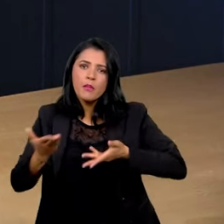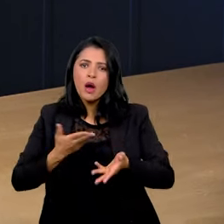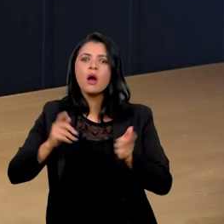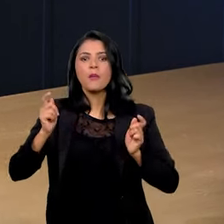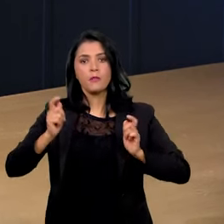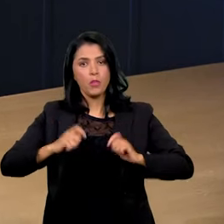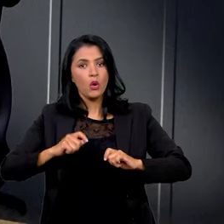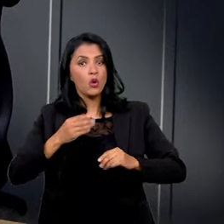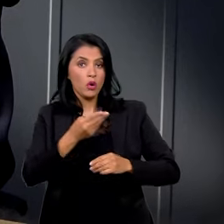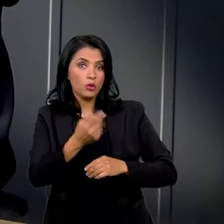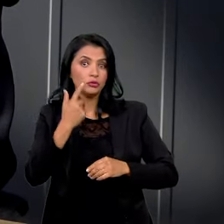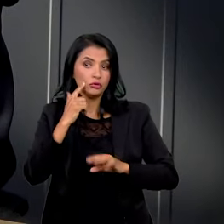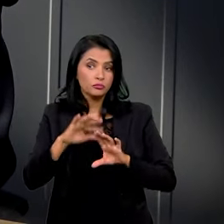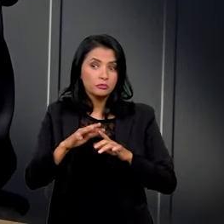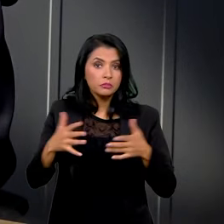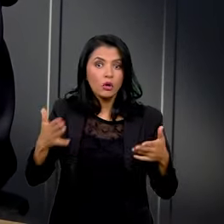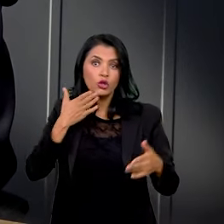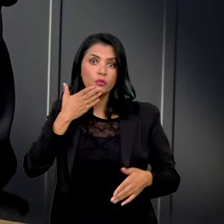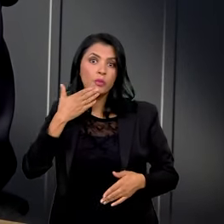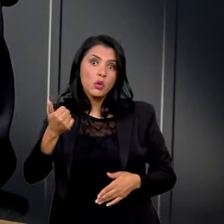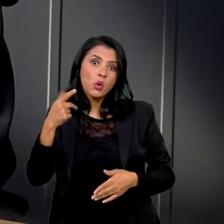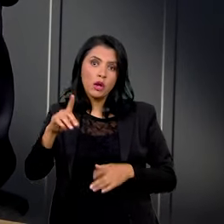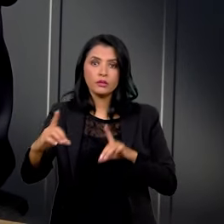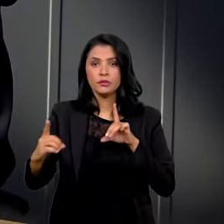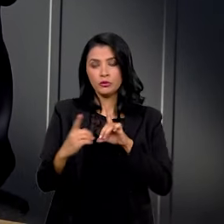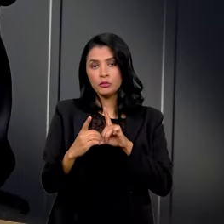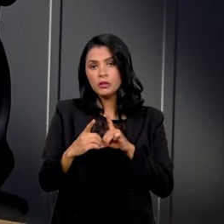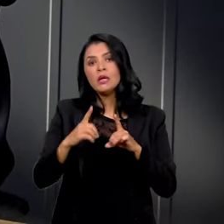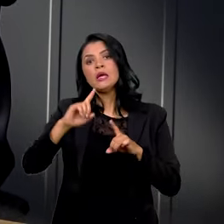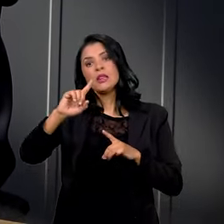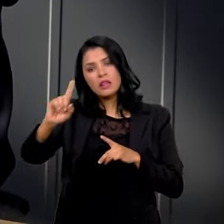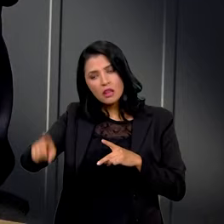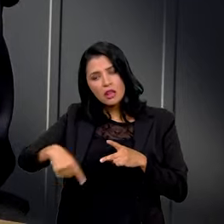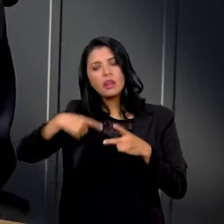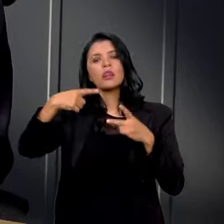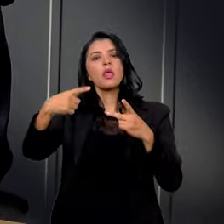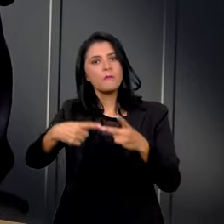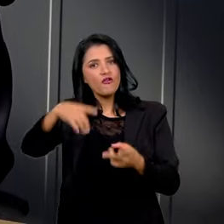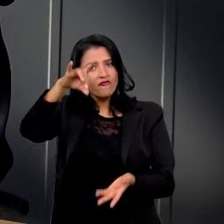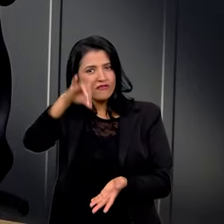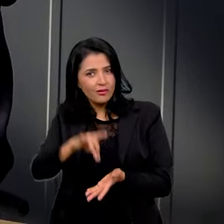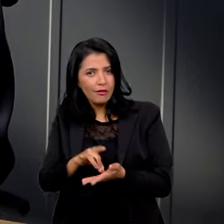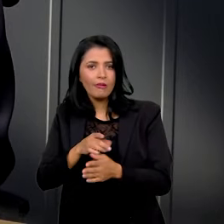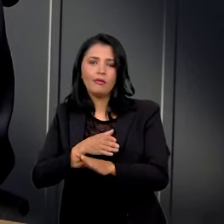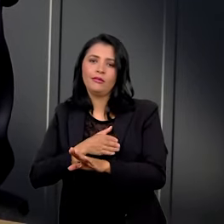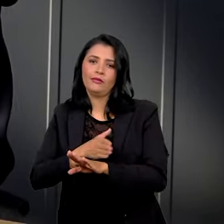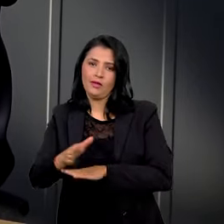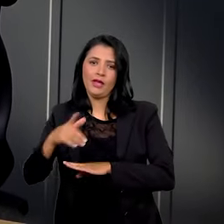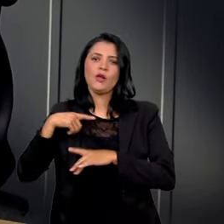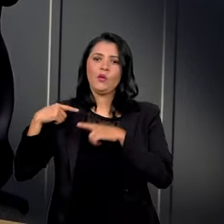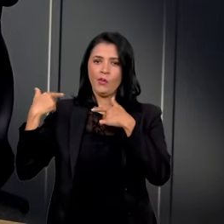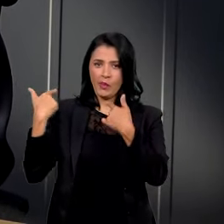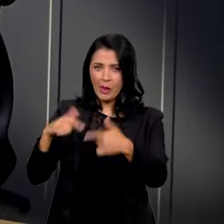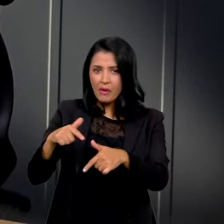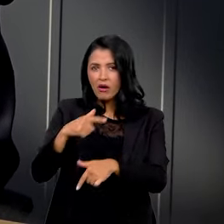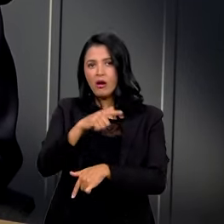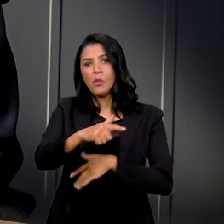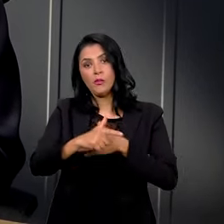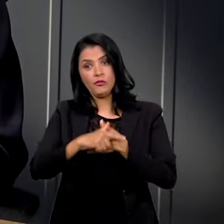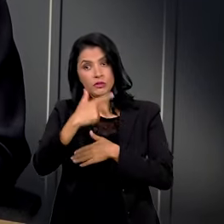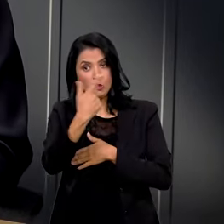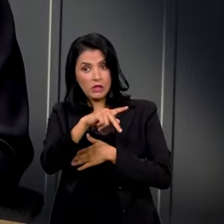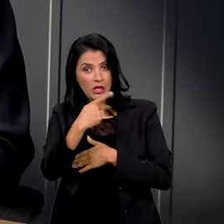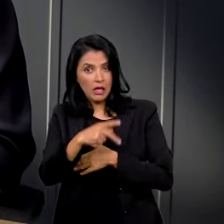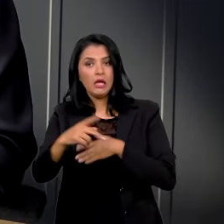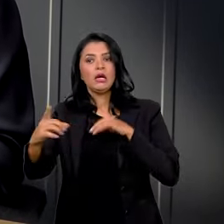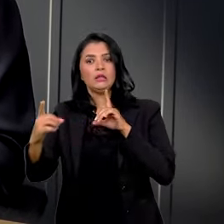né Eh que podem ser ampliados e melhorados no atendimento para depois de fato ele entrar né no Exercício ali